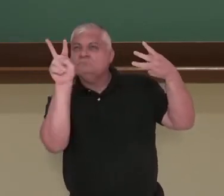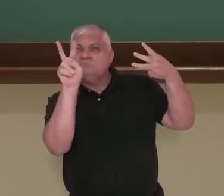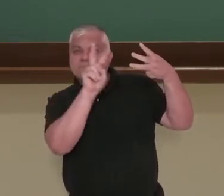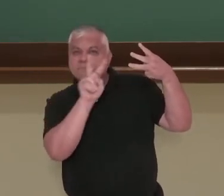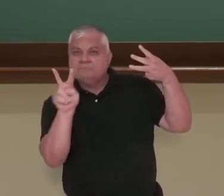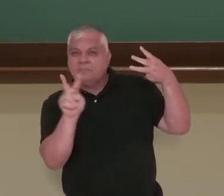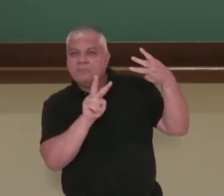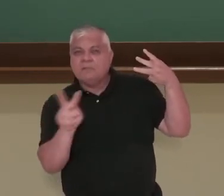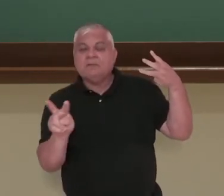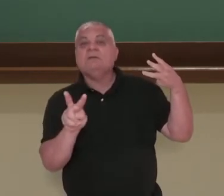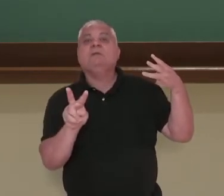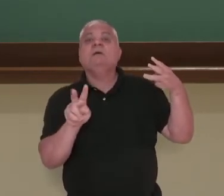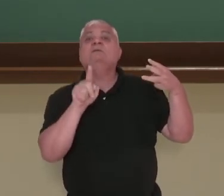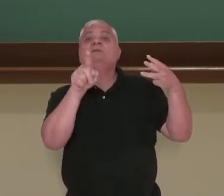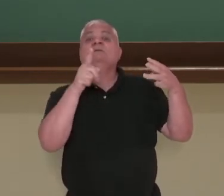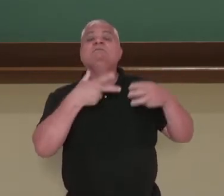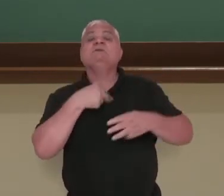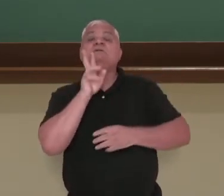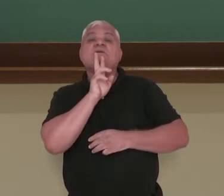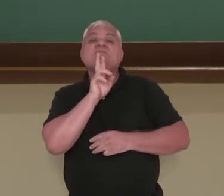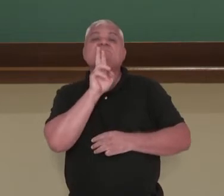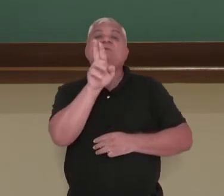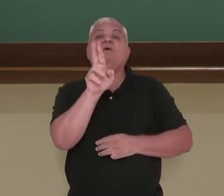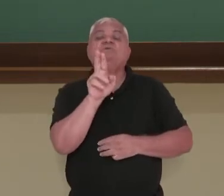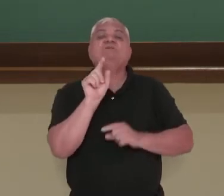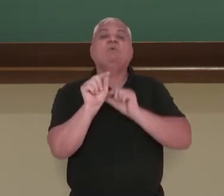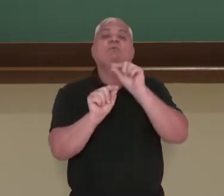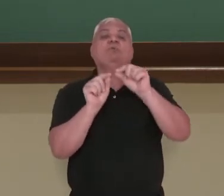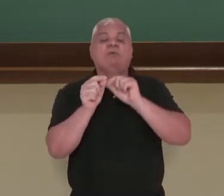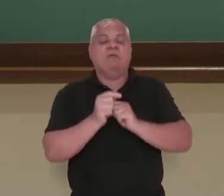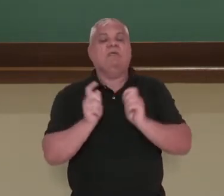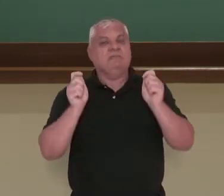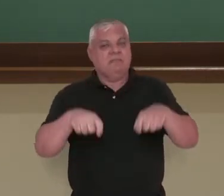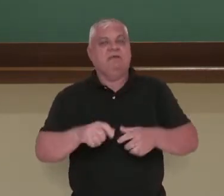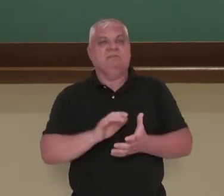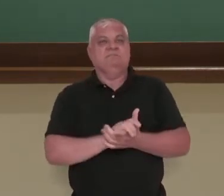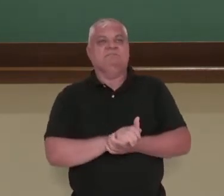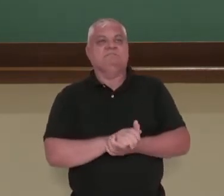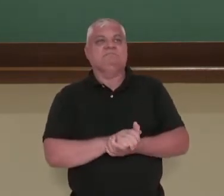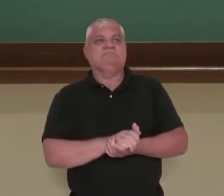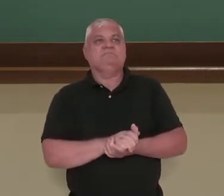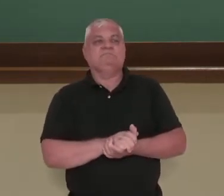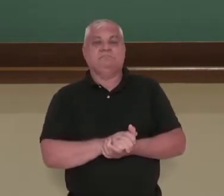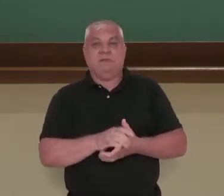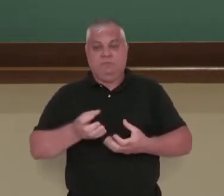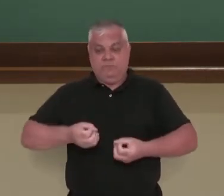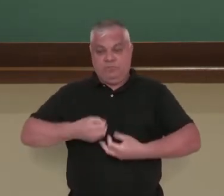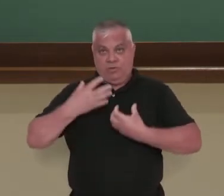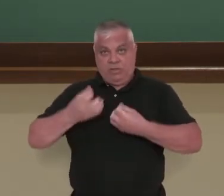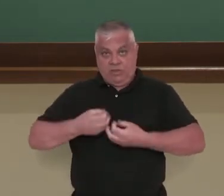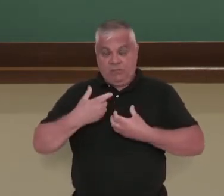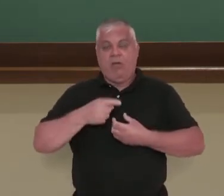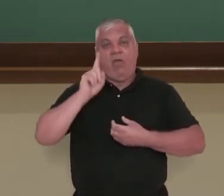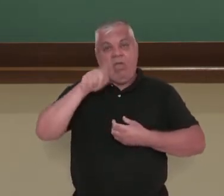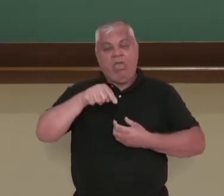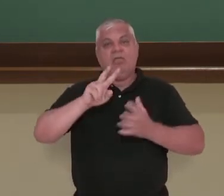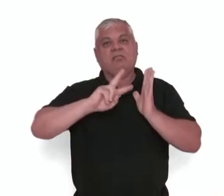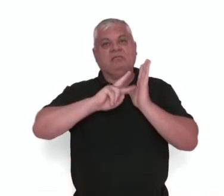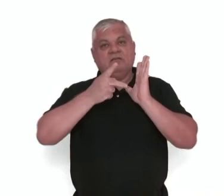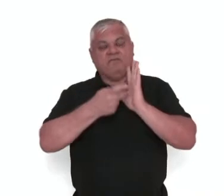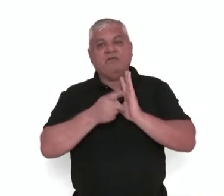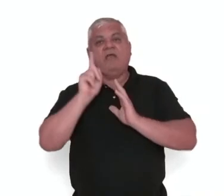aqui e com isso você tem subsídios agora para responder a questão. O poema lido trata do quê? De uma